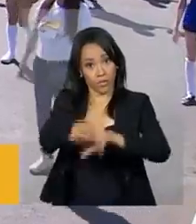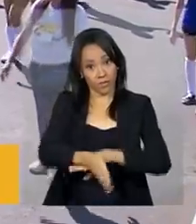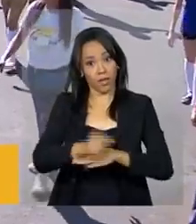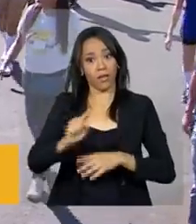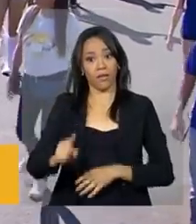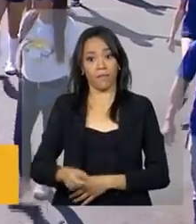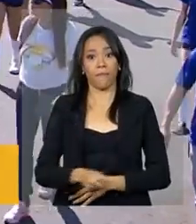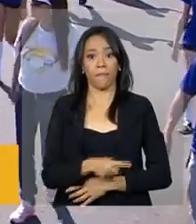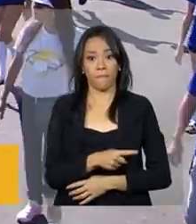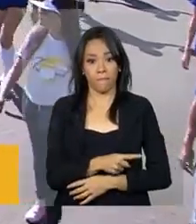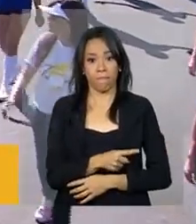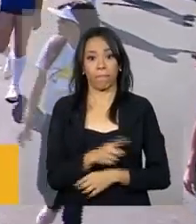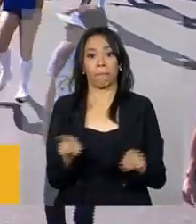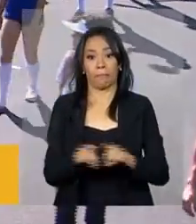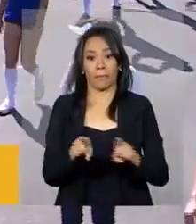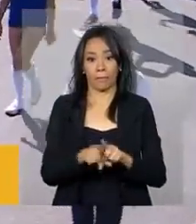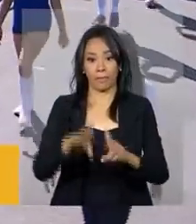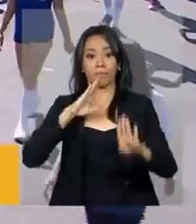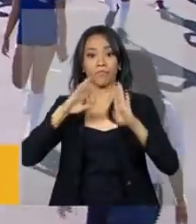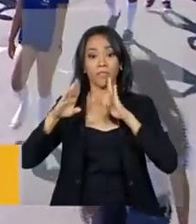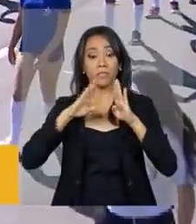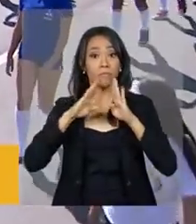twitter.com/tvnbr. Tem também o Facebook,